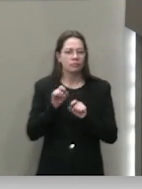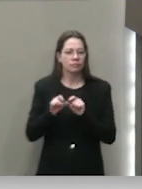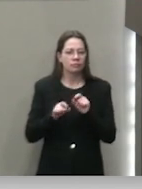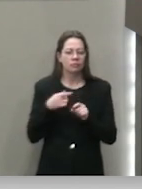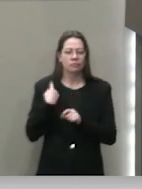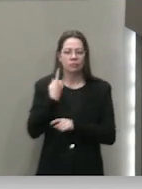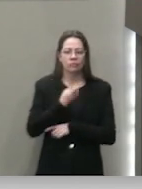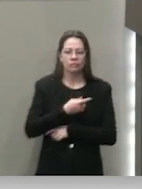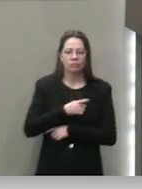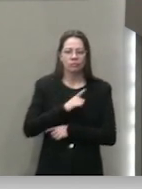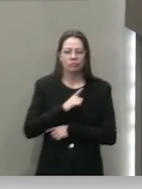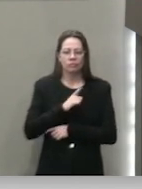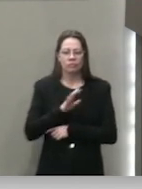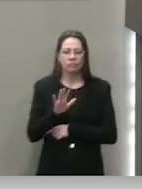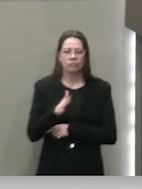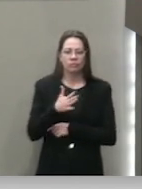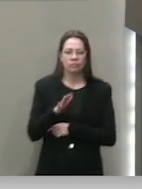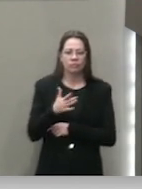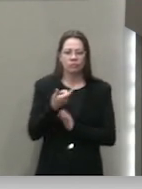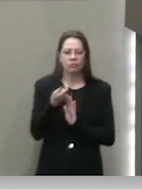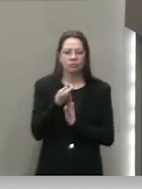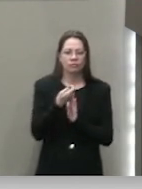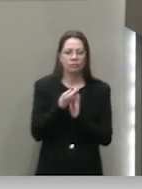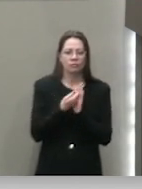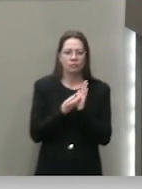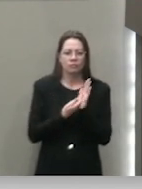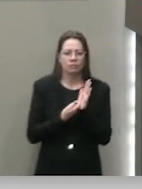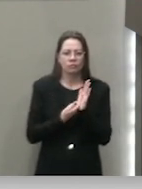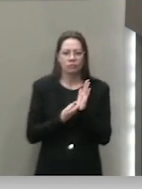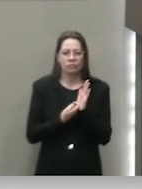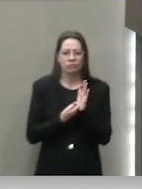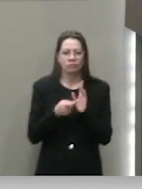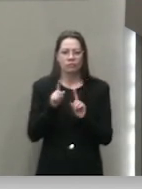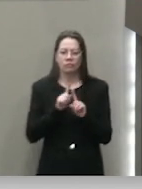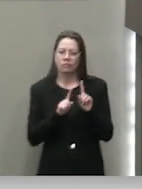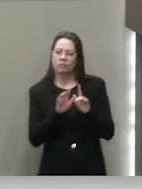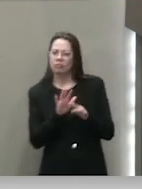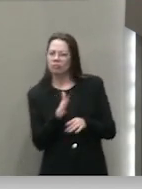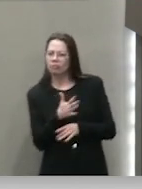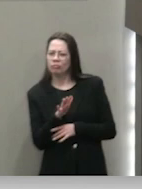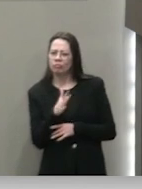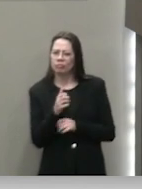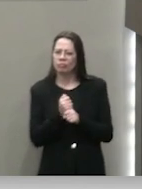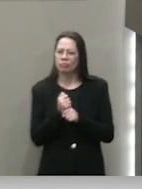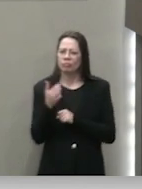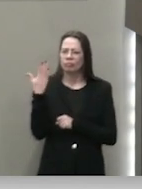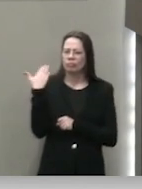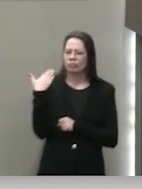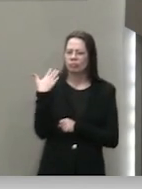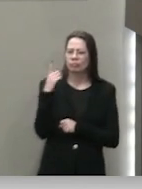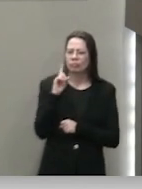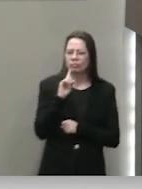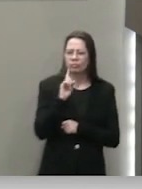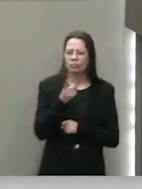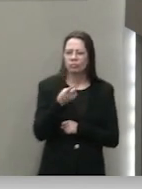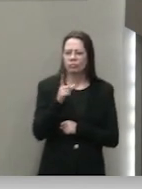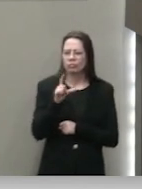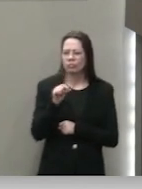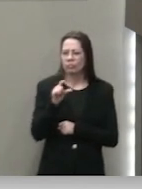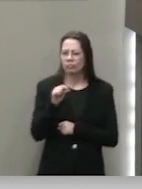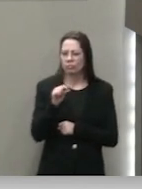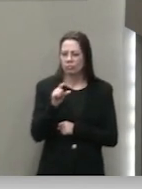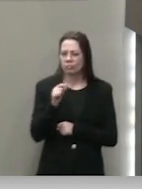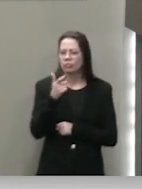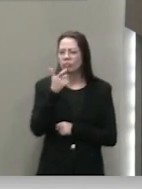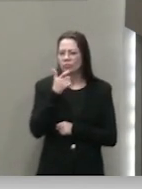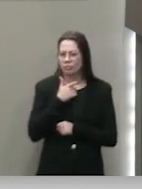Nós tivemos, nesse último concurso, algo em torno, no ano passado, 110 professores nomeados,